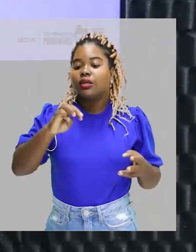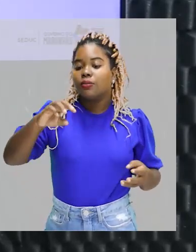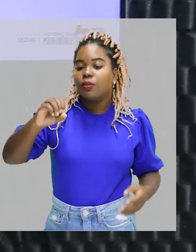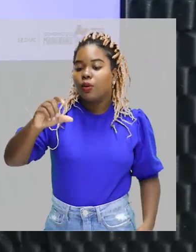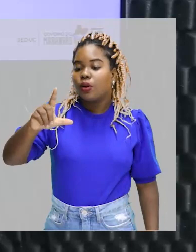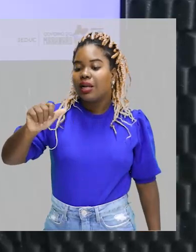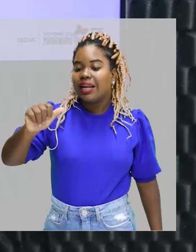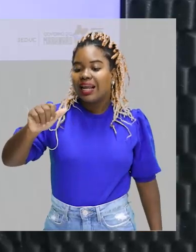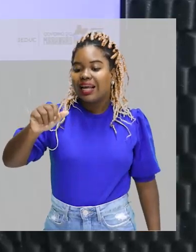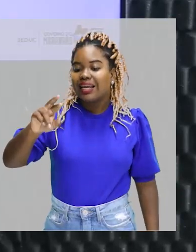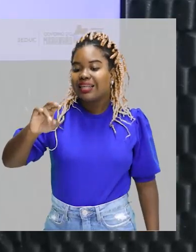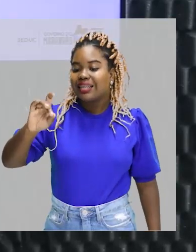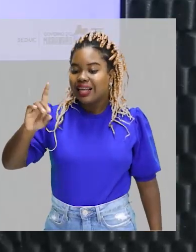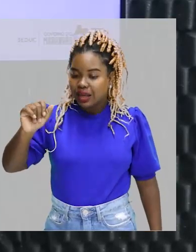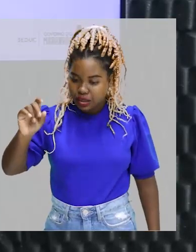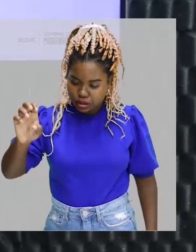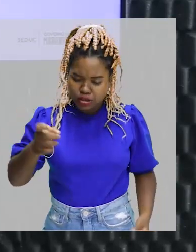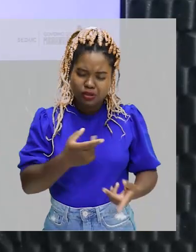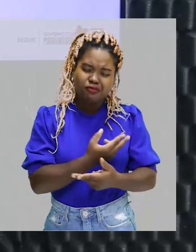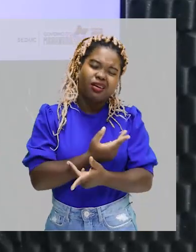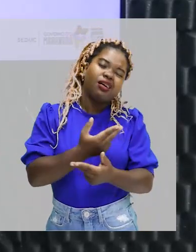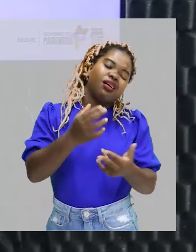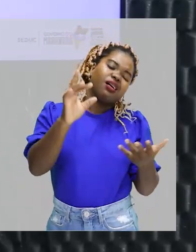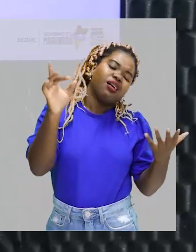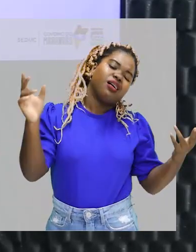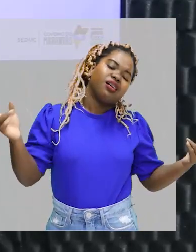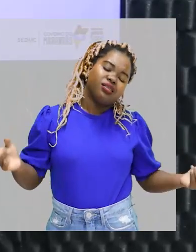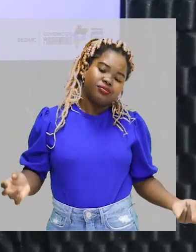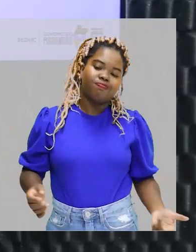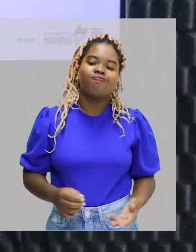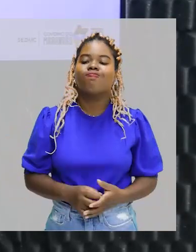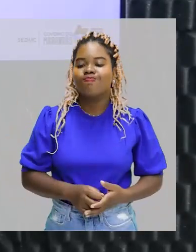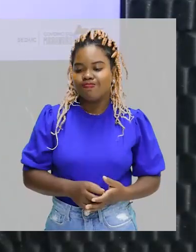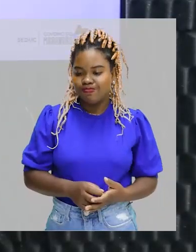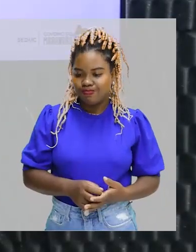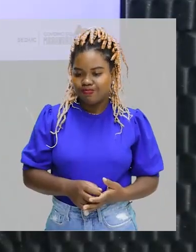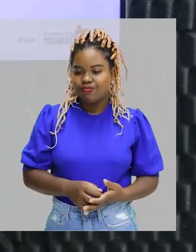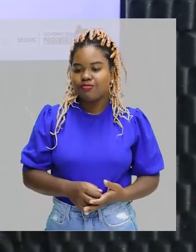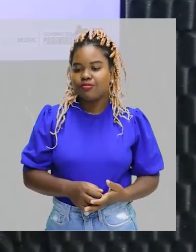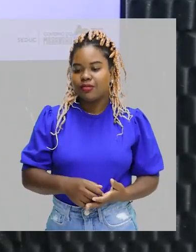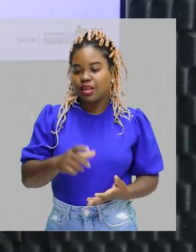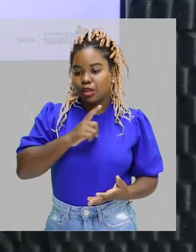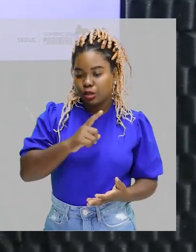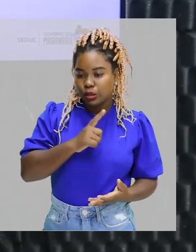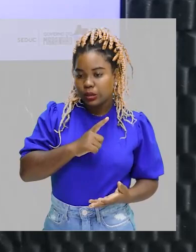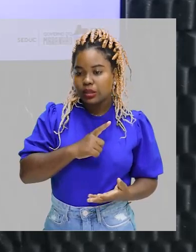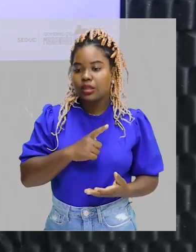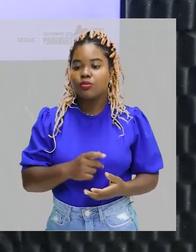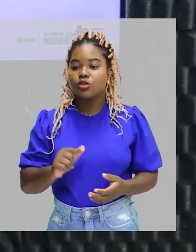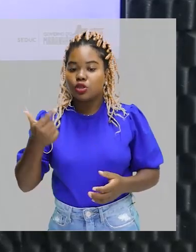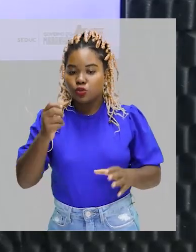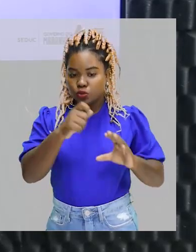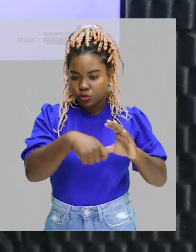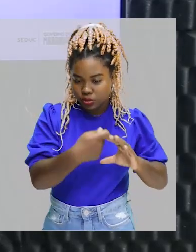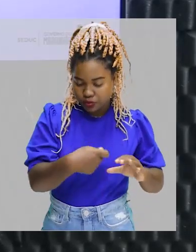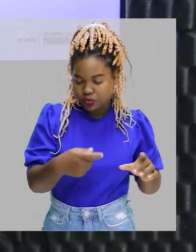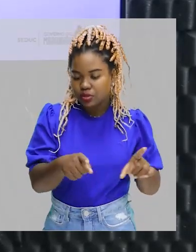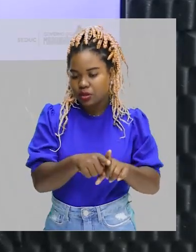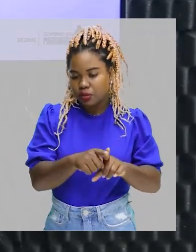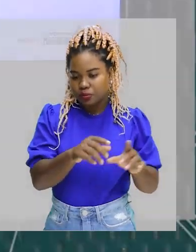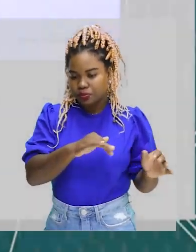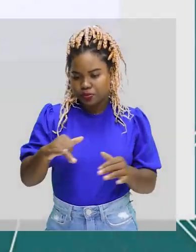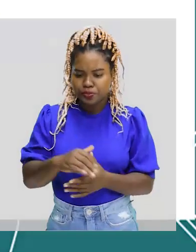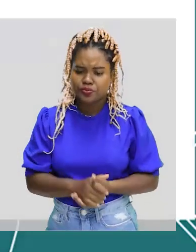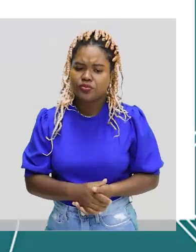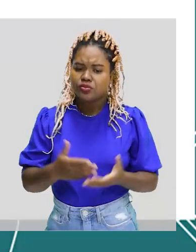molaridade, certo? E todas essas concentrações nós já trabalhamos em vídeos anteriores. Na aula de hoje nós